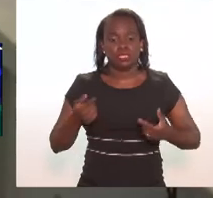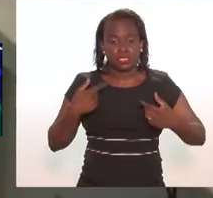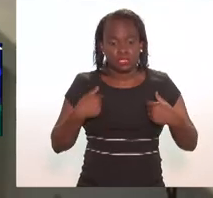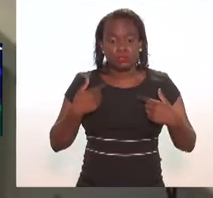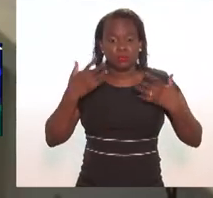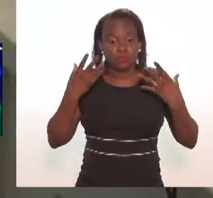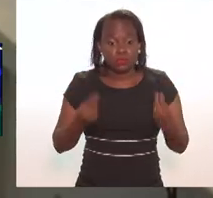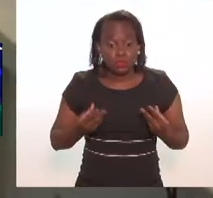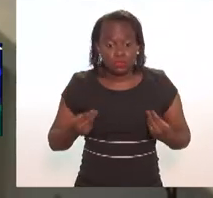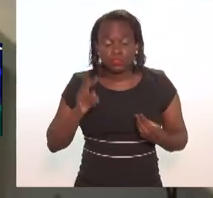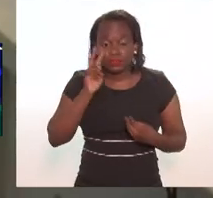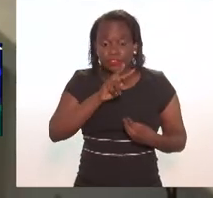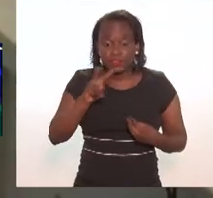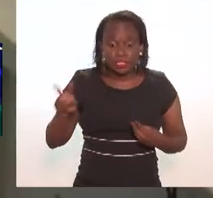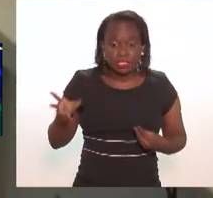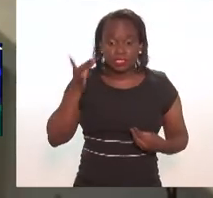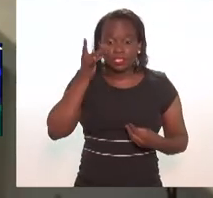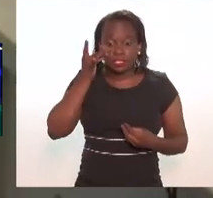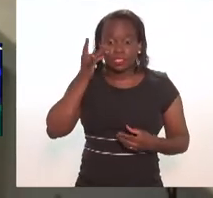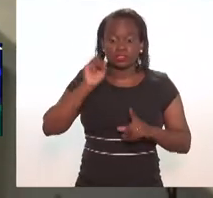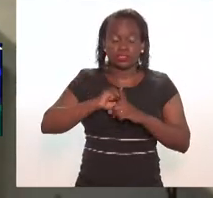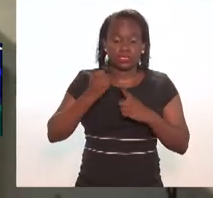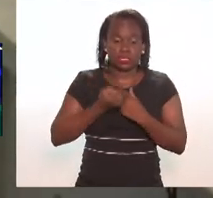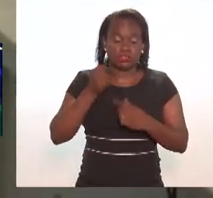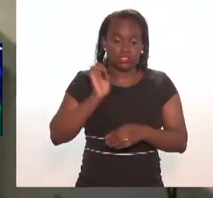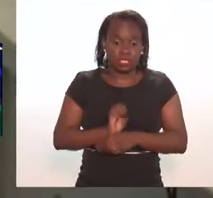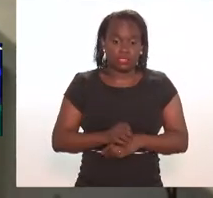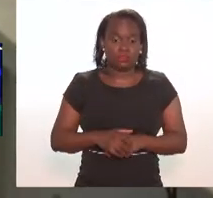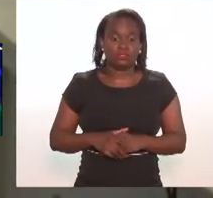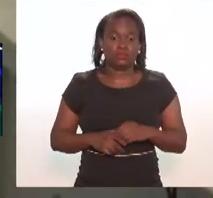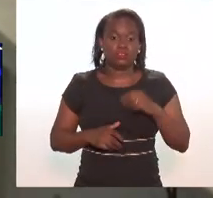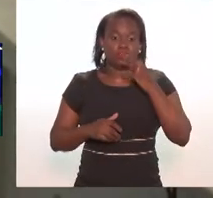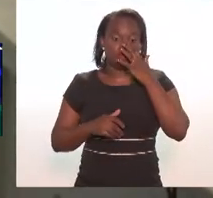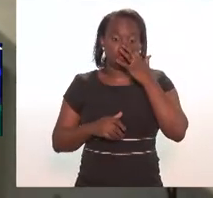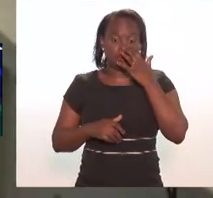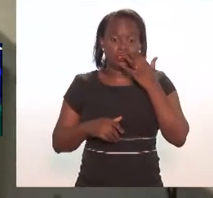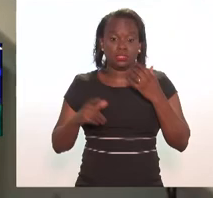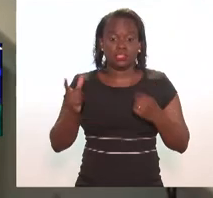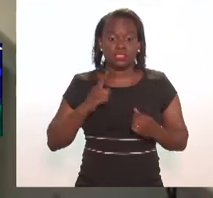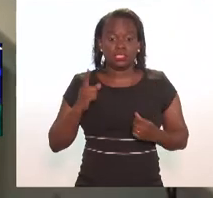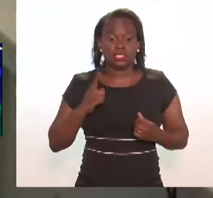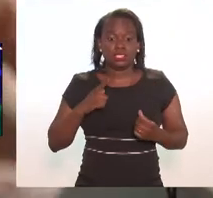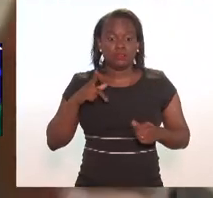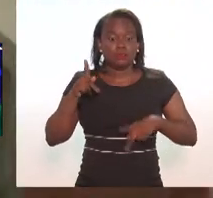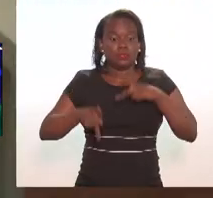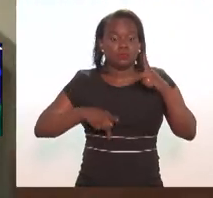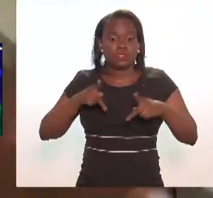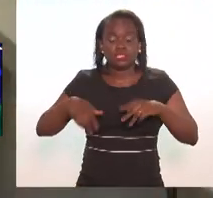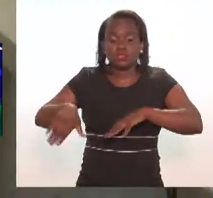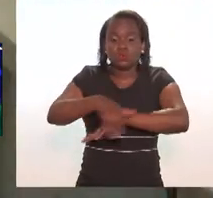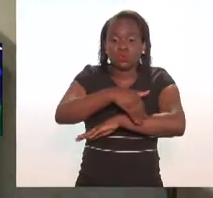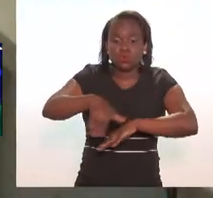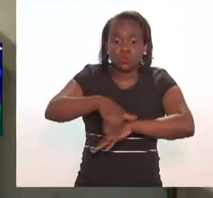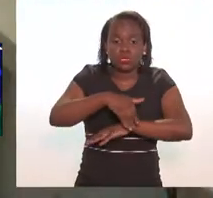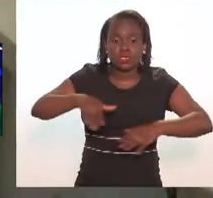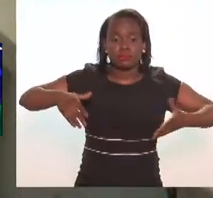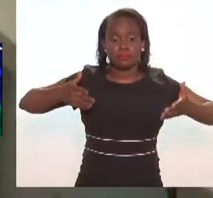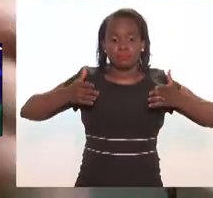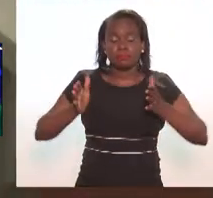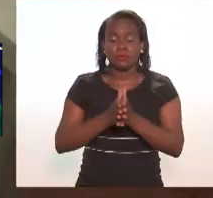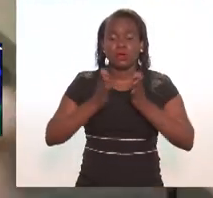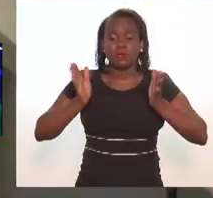muito a realidade social do nosso Estado. Com o nível de população de rua, com o nível